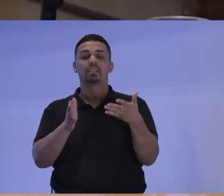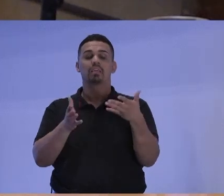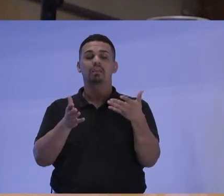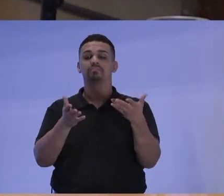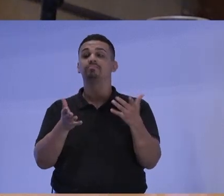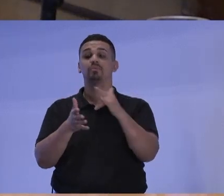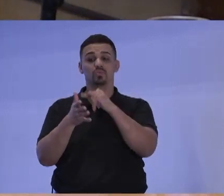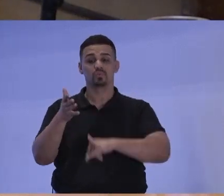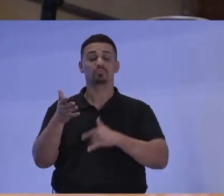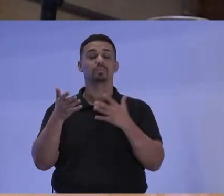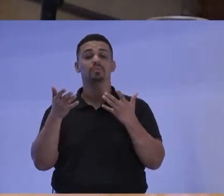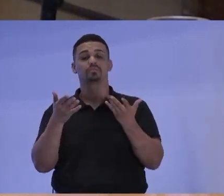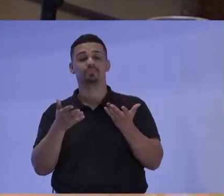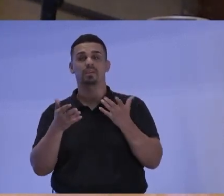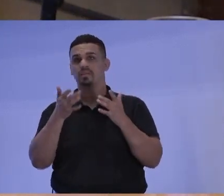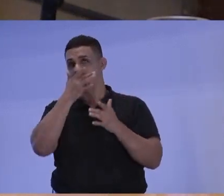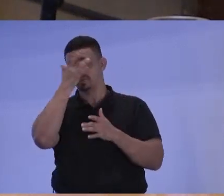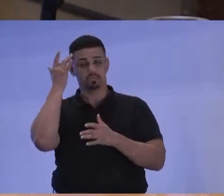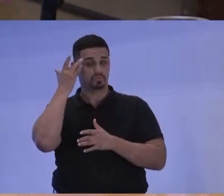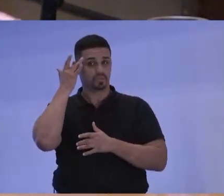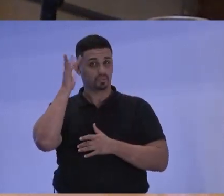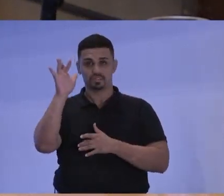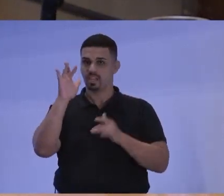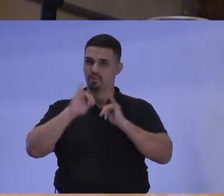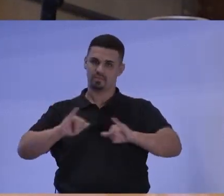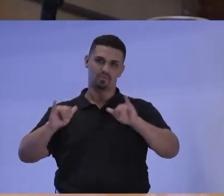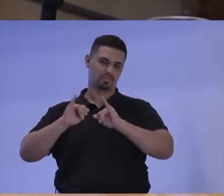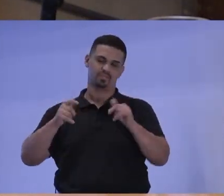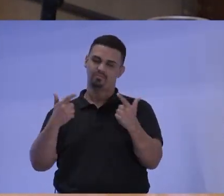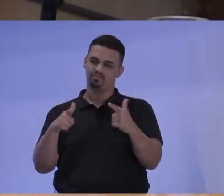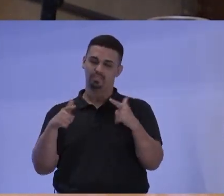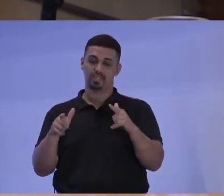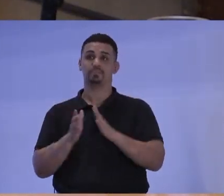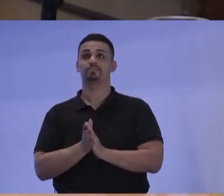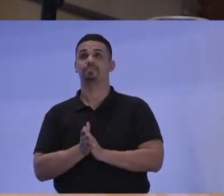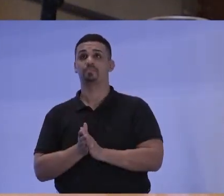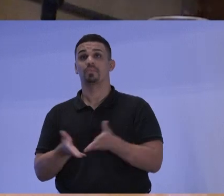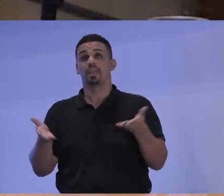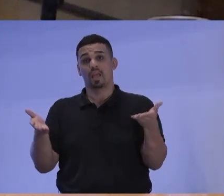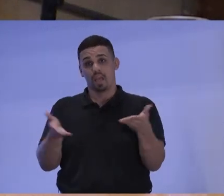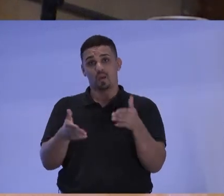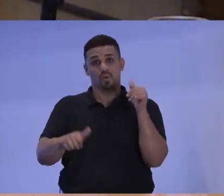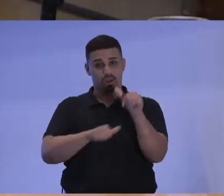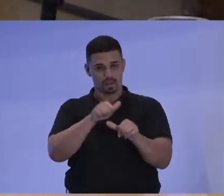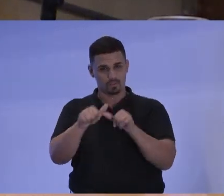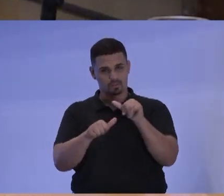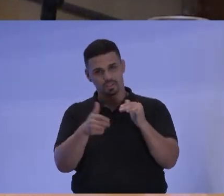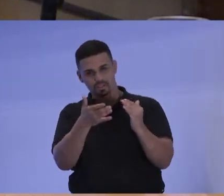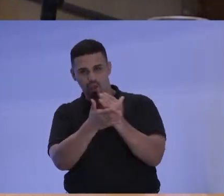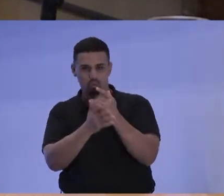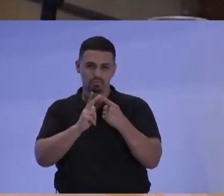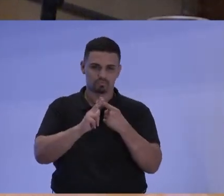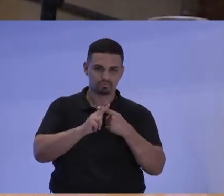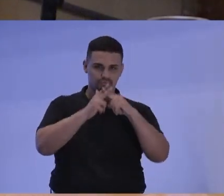sabe de onde veio. E agora a gente teve algumas mudanças, né, tanto que o pessoal